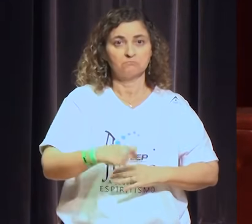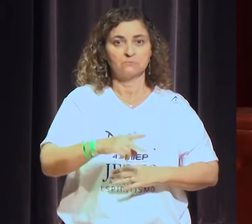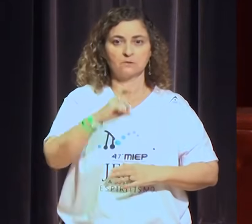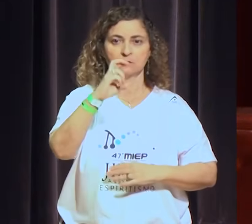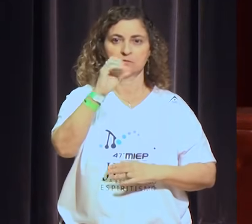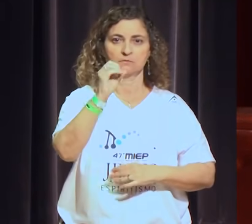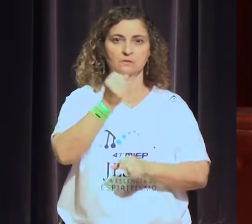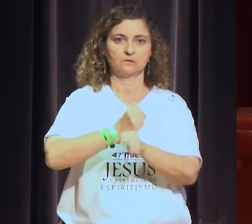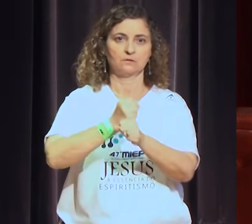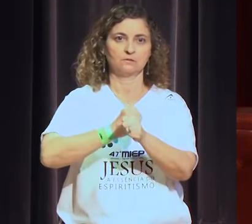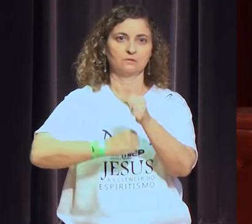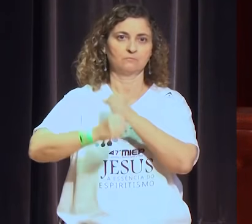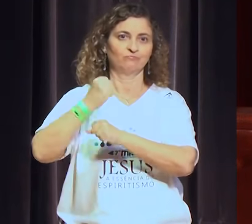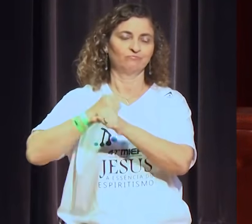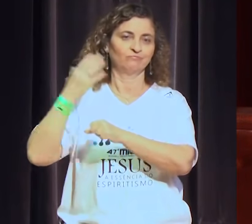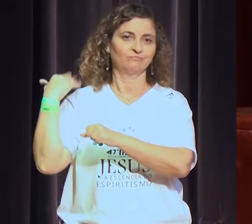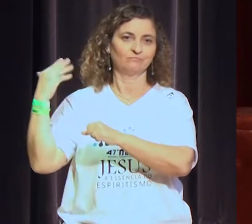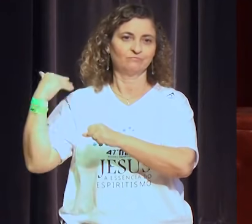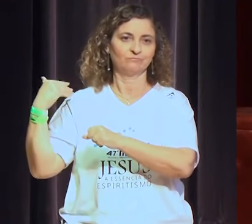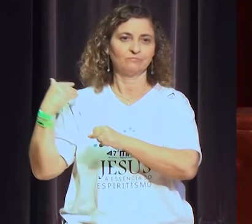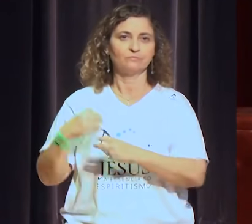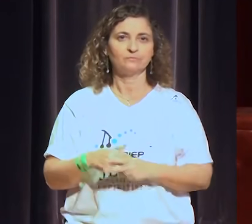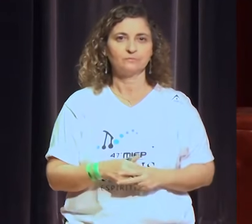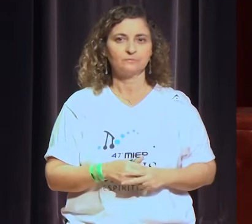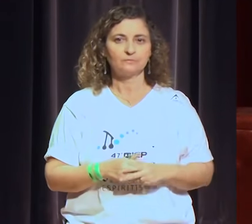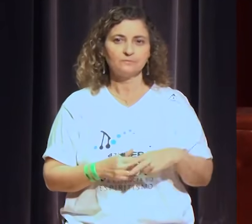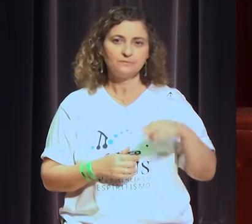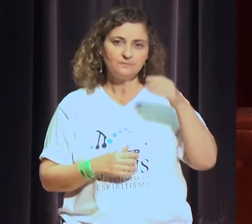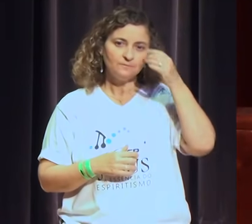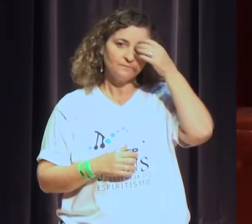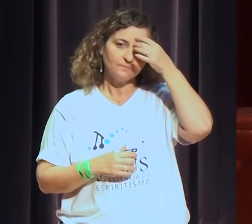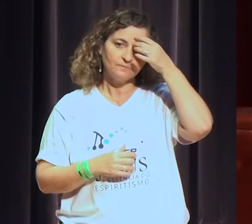50 anos atrás. Falei, nossa, meu Deus do céu.